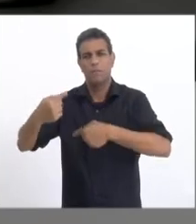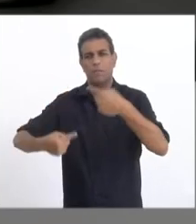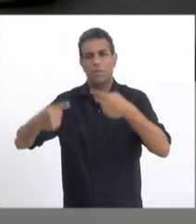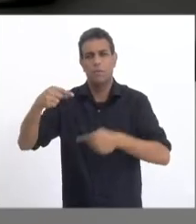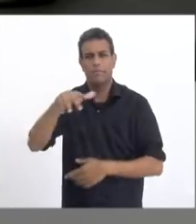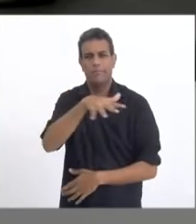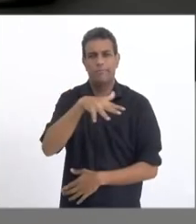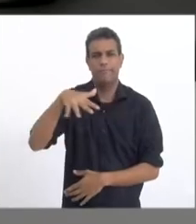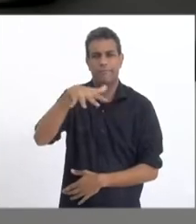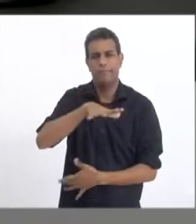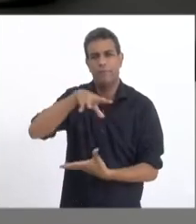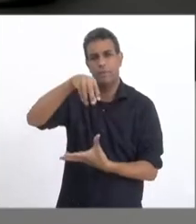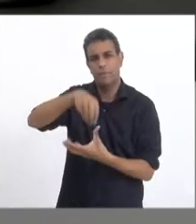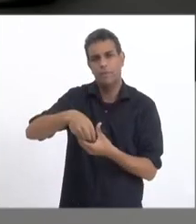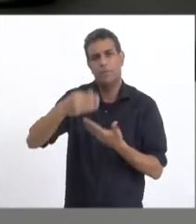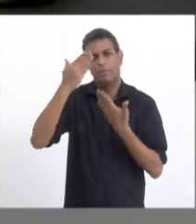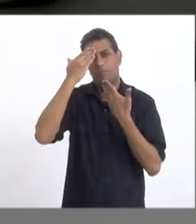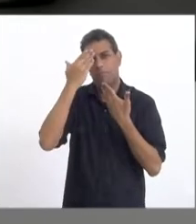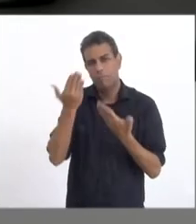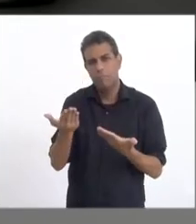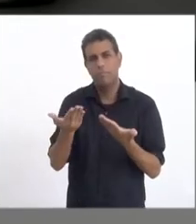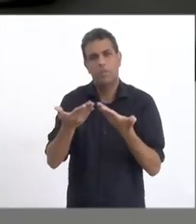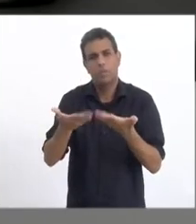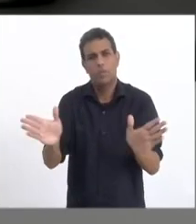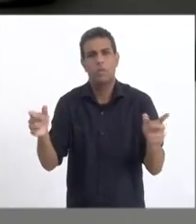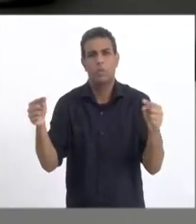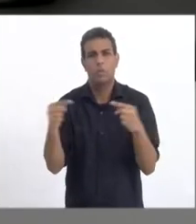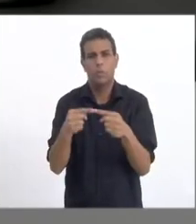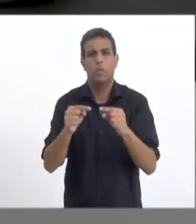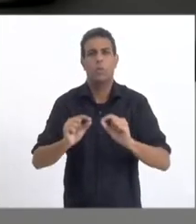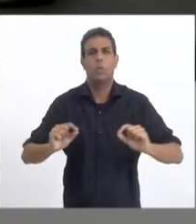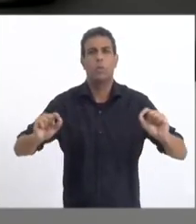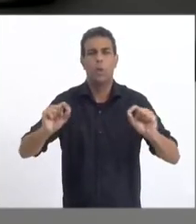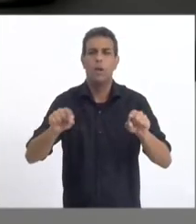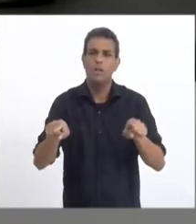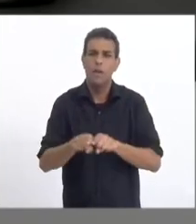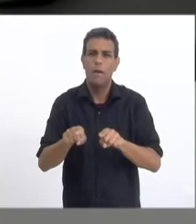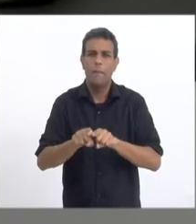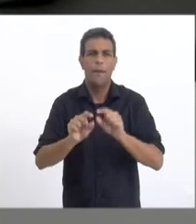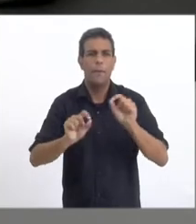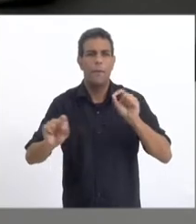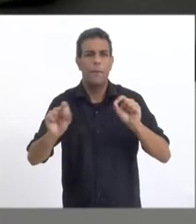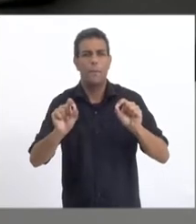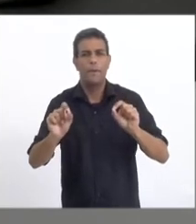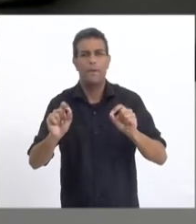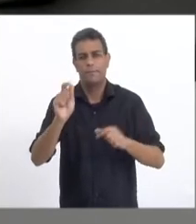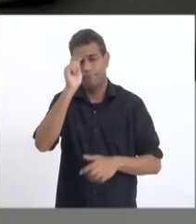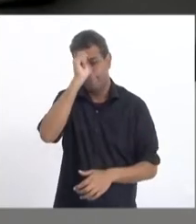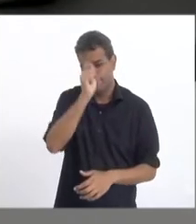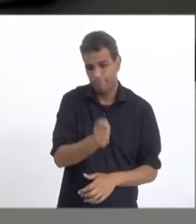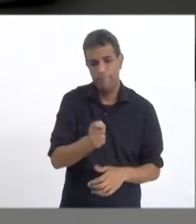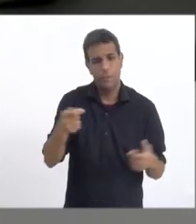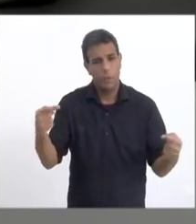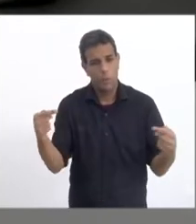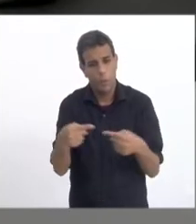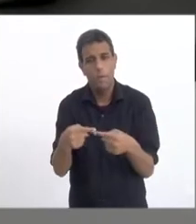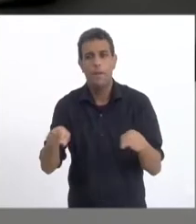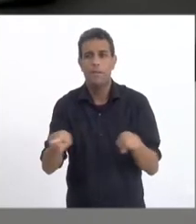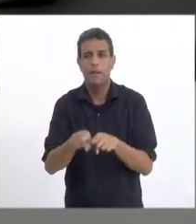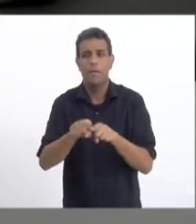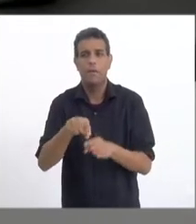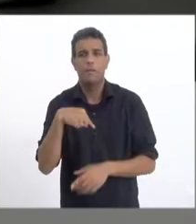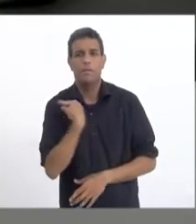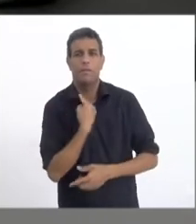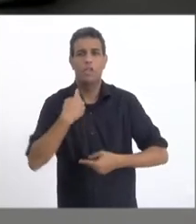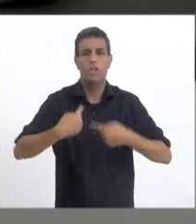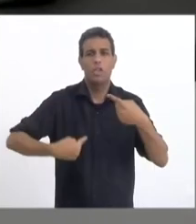públicas. Então, gostaria de deixar aqui essa minha contribuição, agradecendo a honra de poder estar aqui com vocês também,